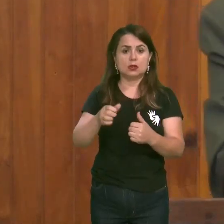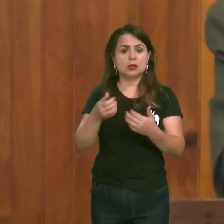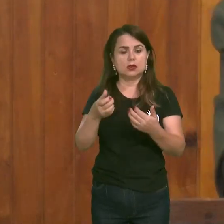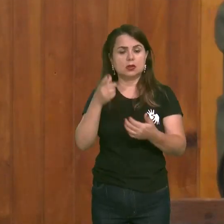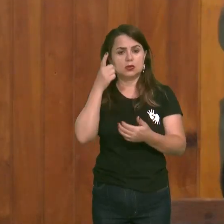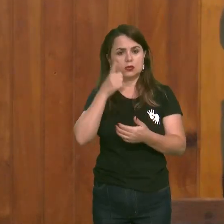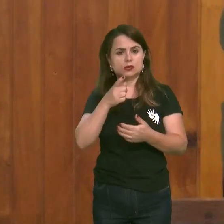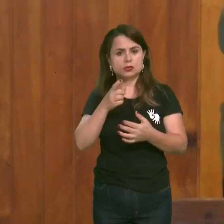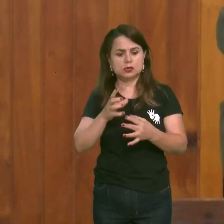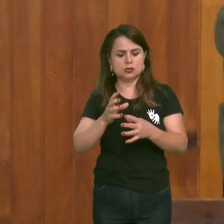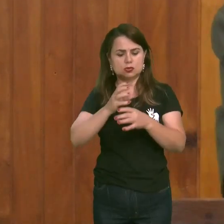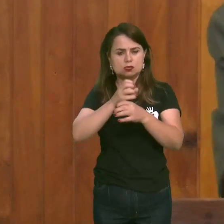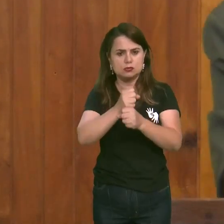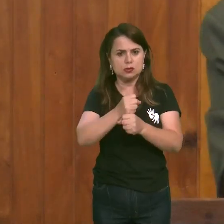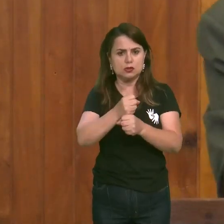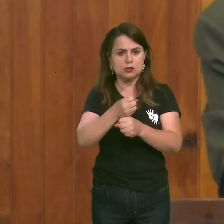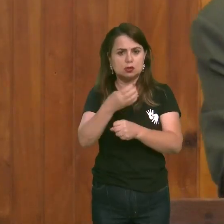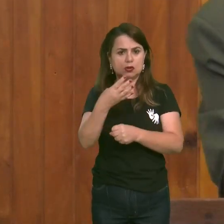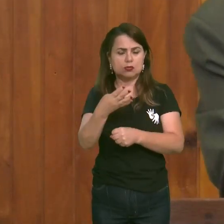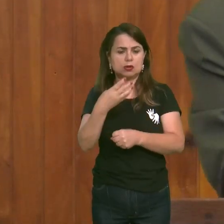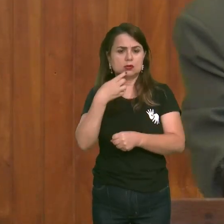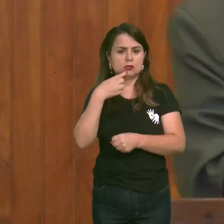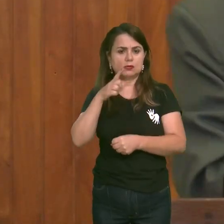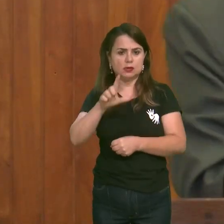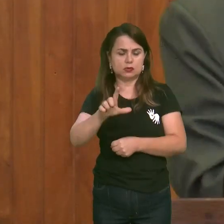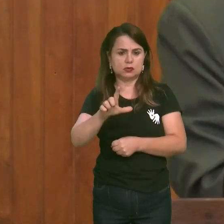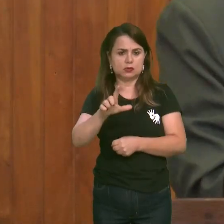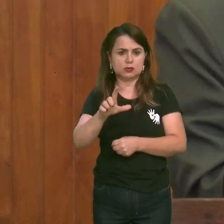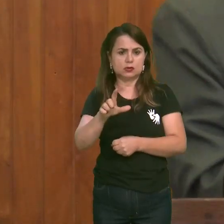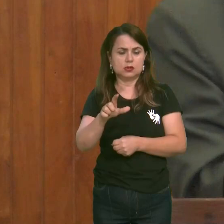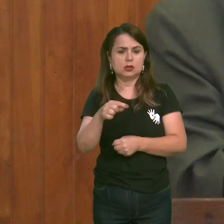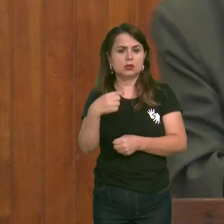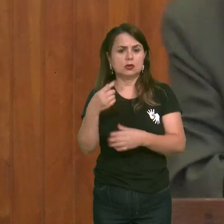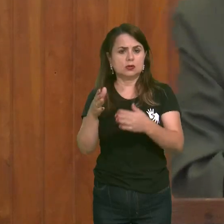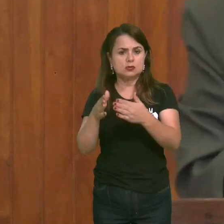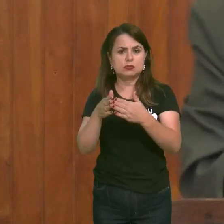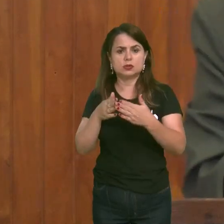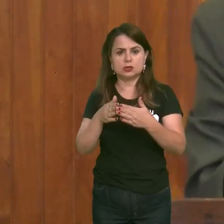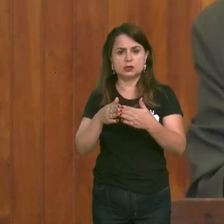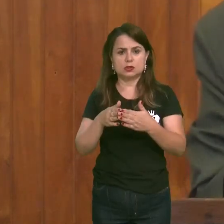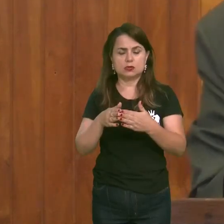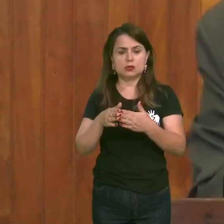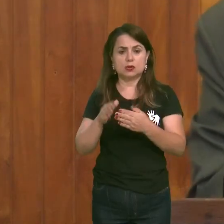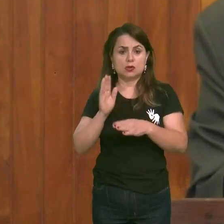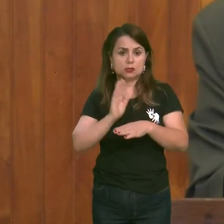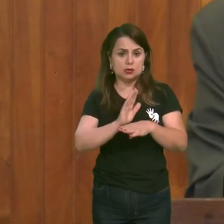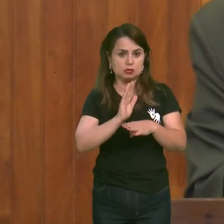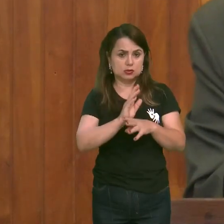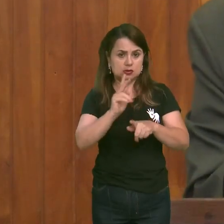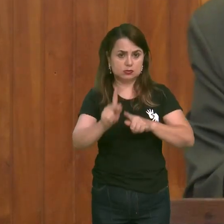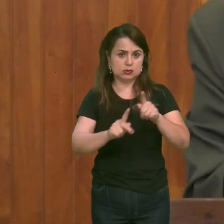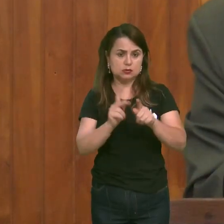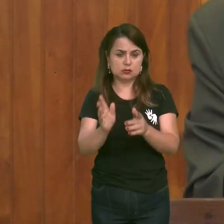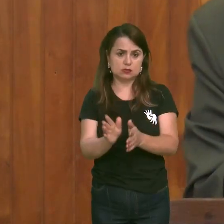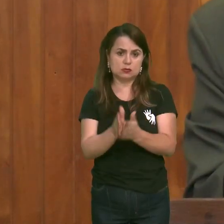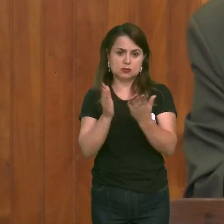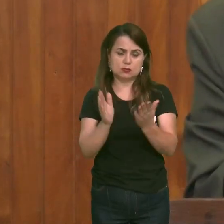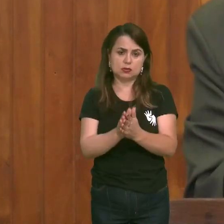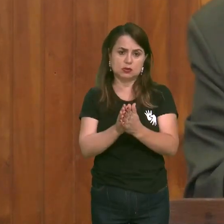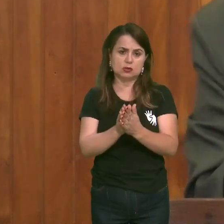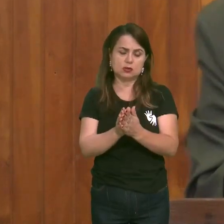para colocar pelo menos os 4 milhões que nós estamos pedindo aqui para a cesta básica de população carente